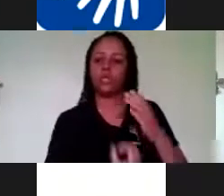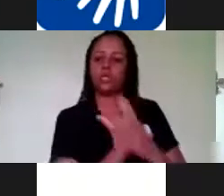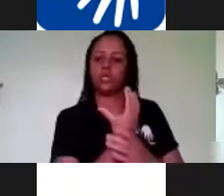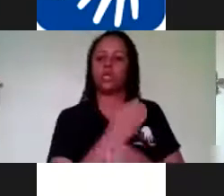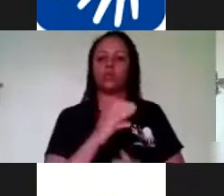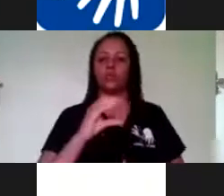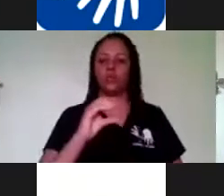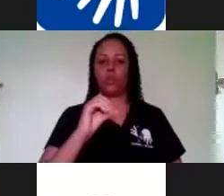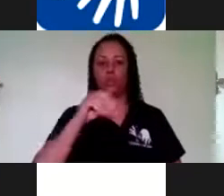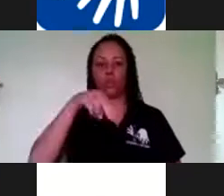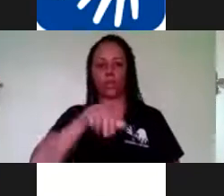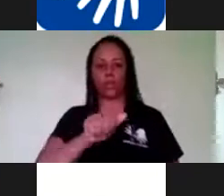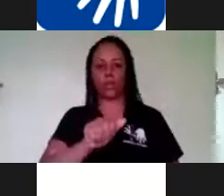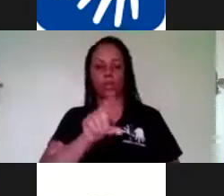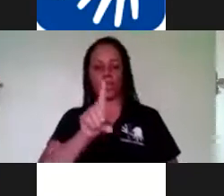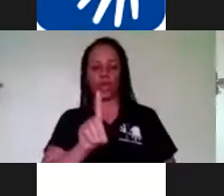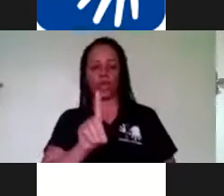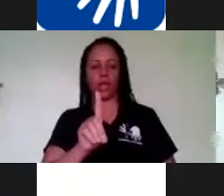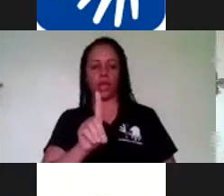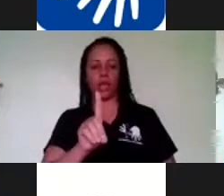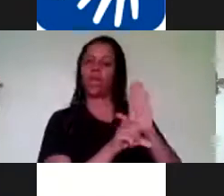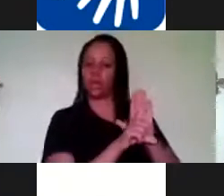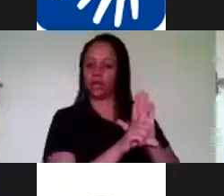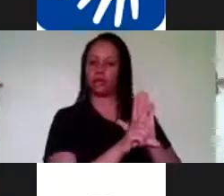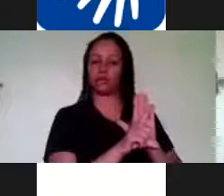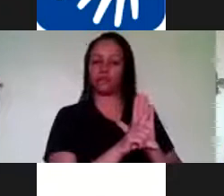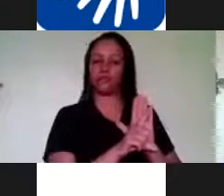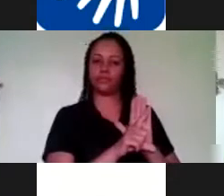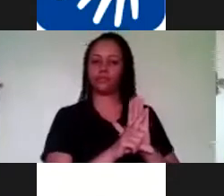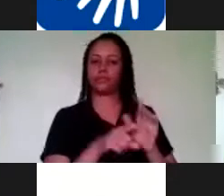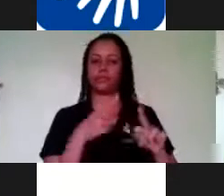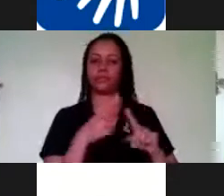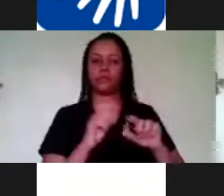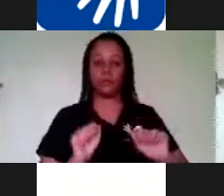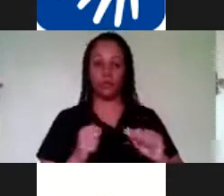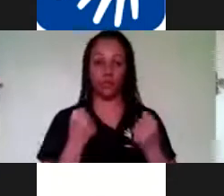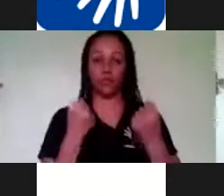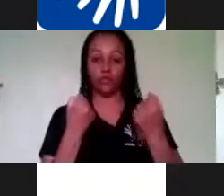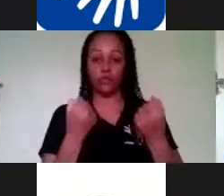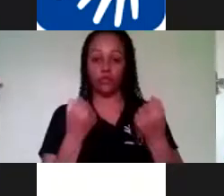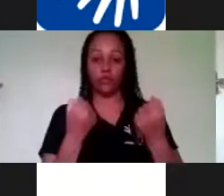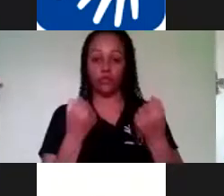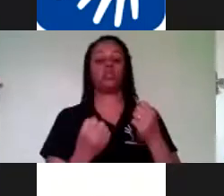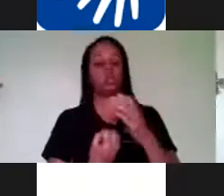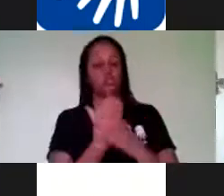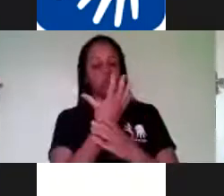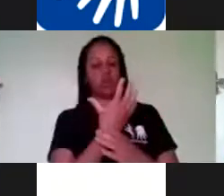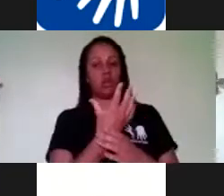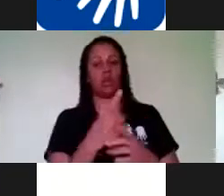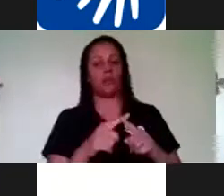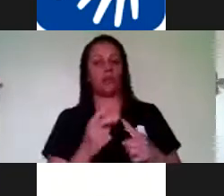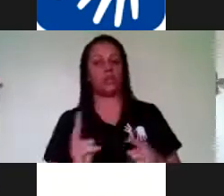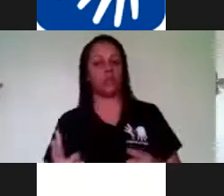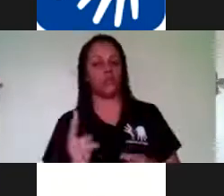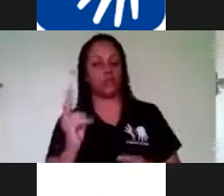lei. Tanto que ele tem a força de suas resoluções terem valor legal. Por enquanto, ele é